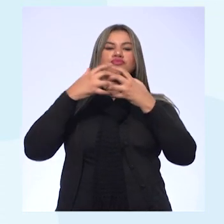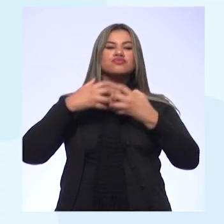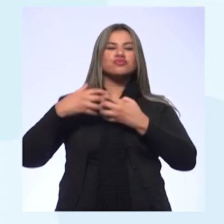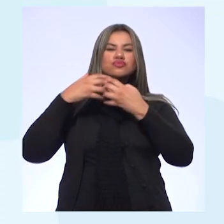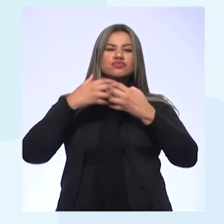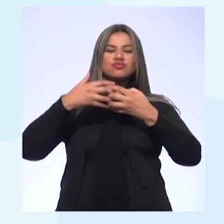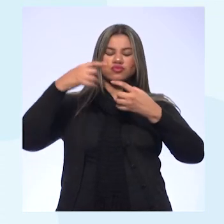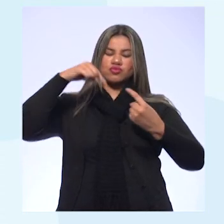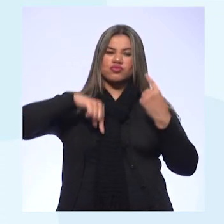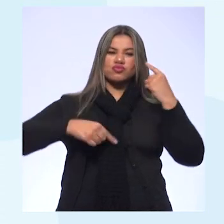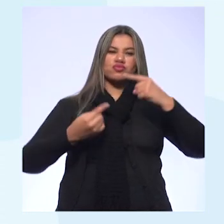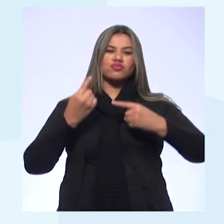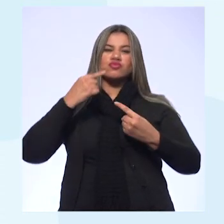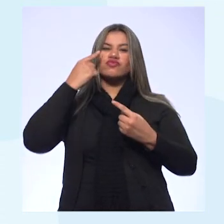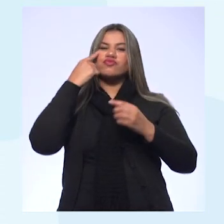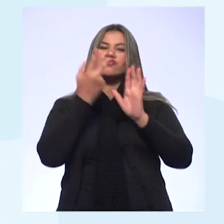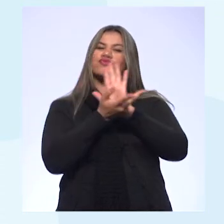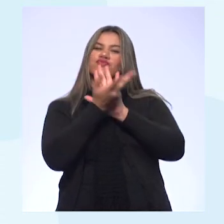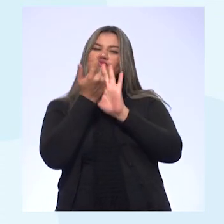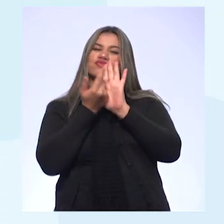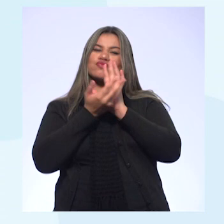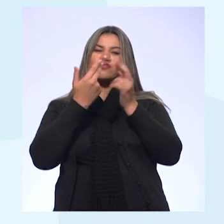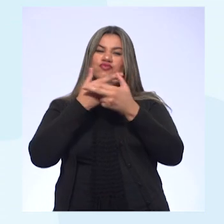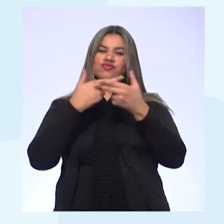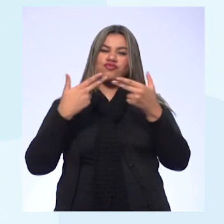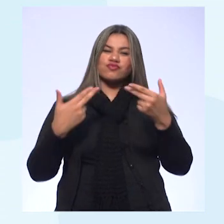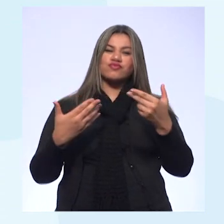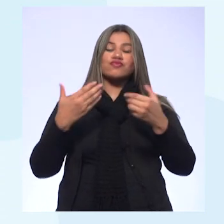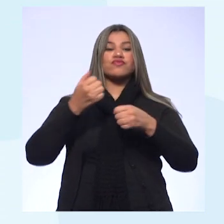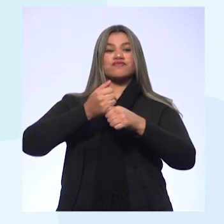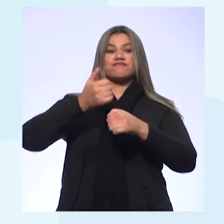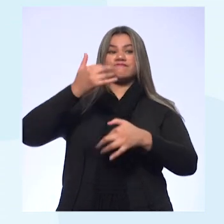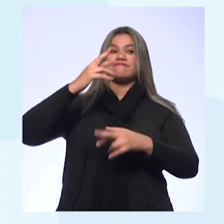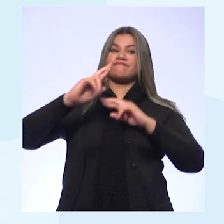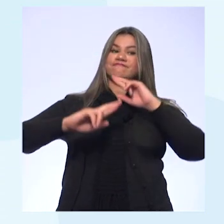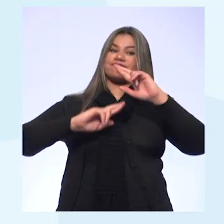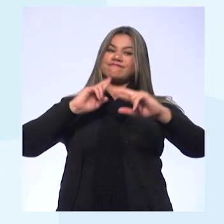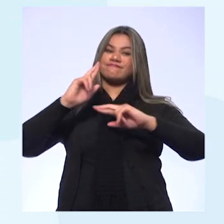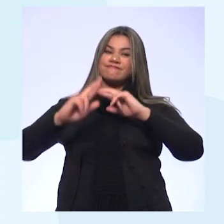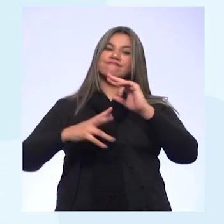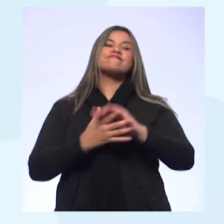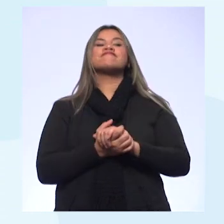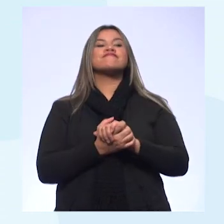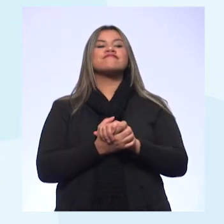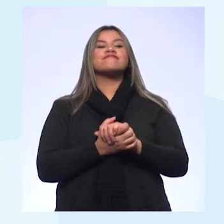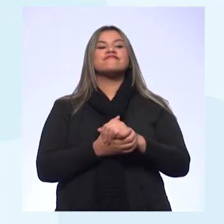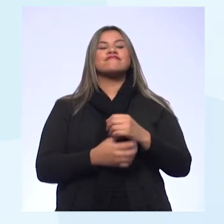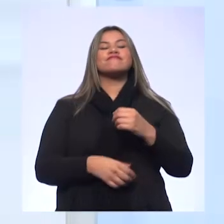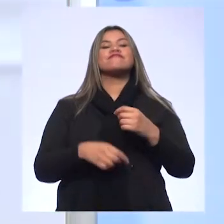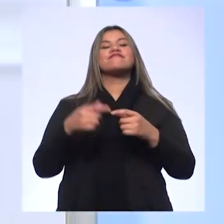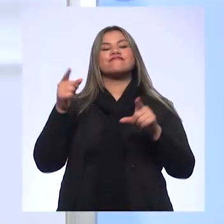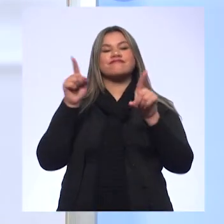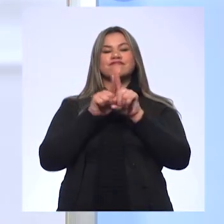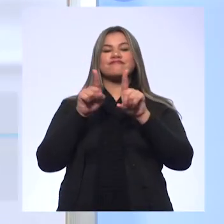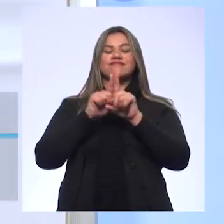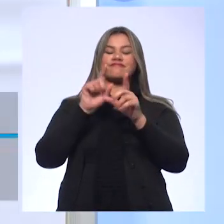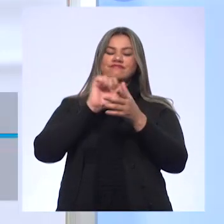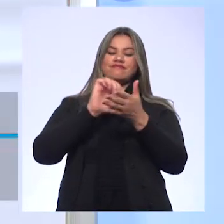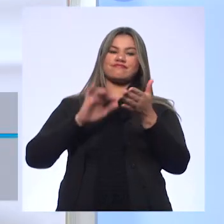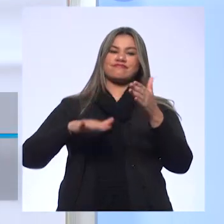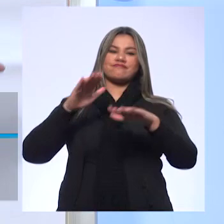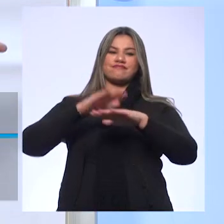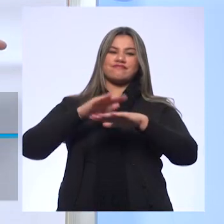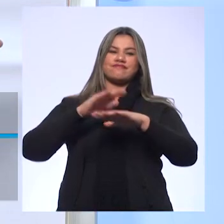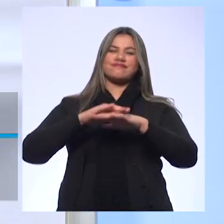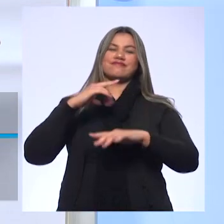sistemas, observando figuras, enfim, interagir no chat, como não poderia faltar, e resolver aí algumas atividades. Tem